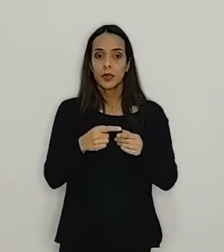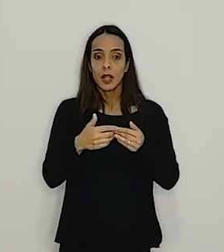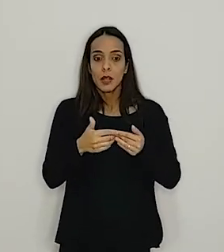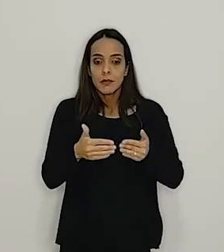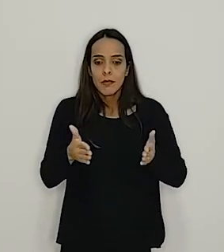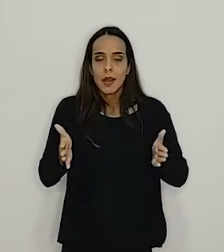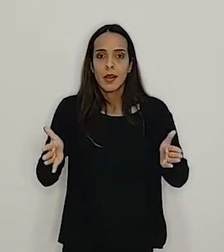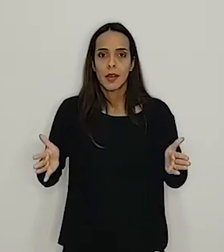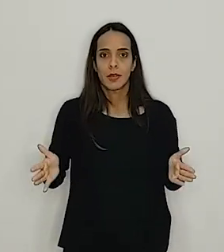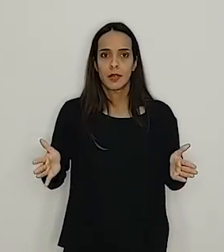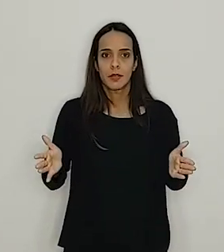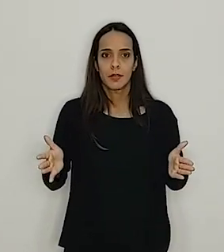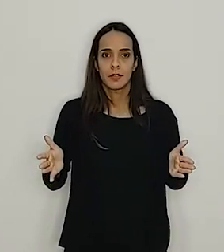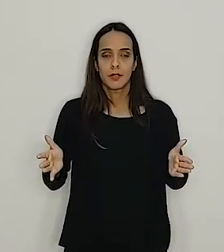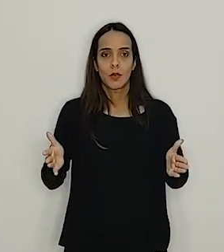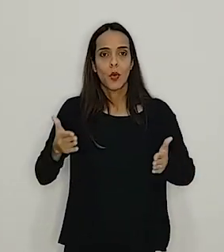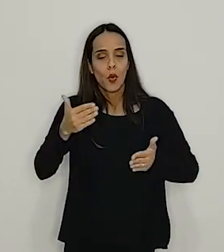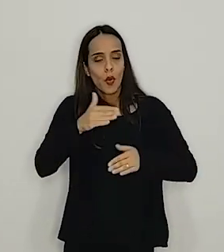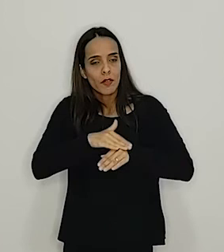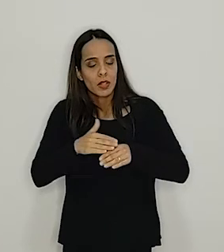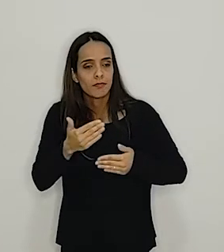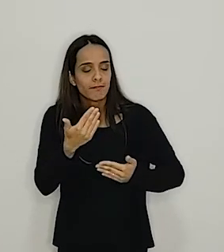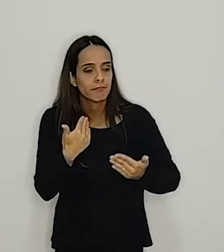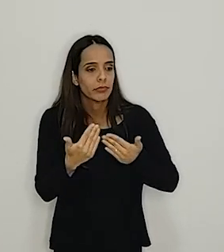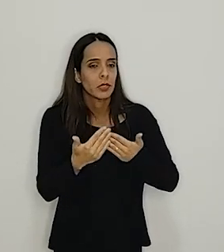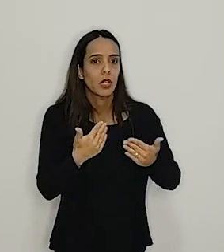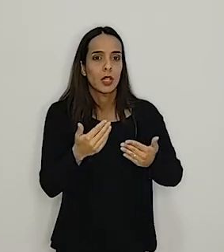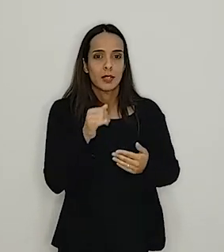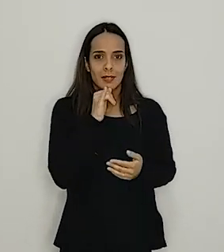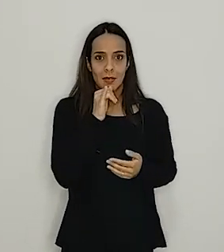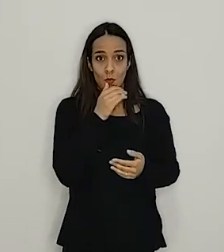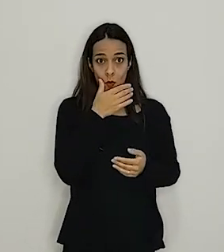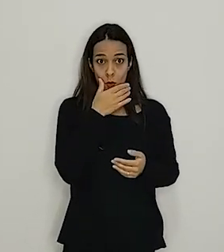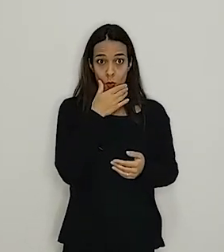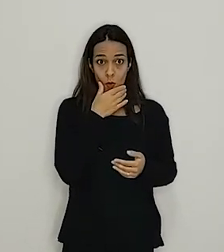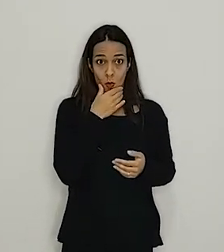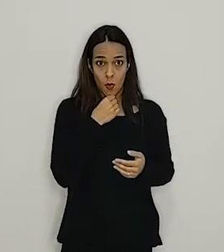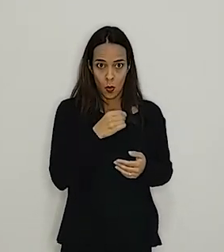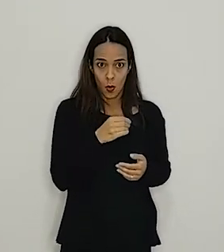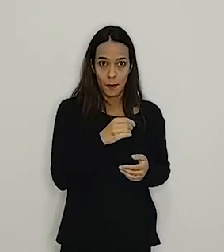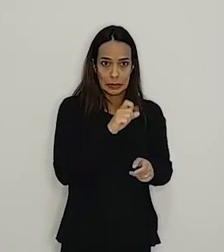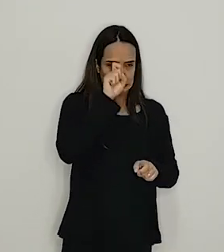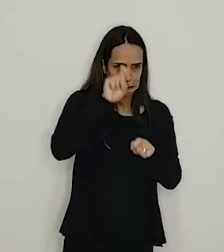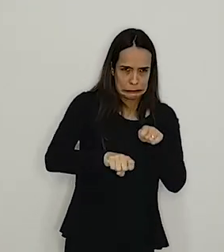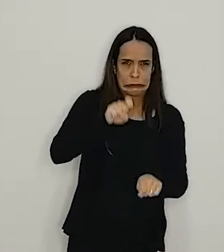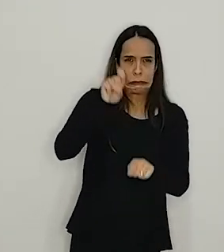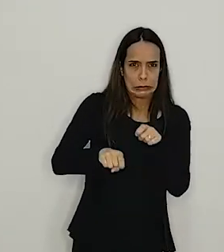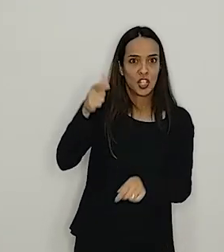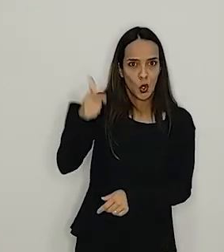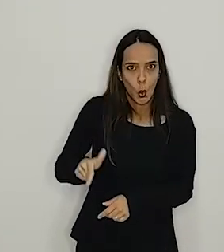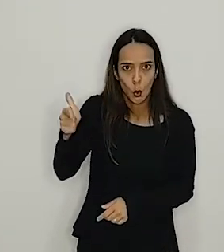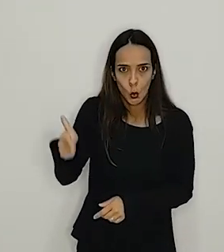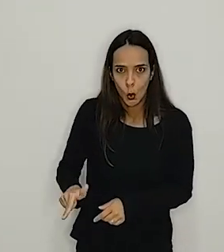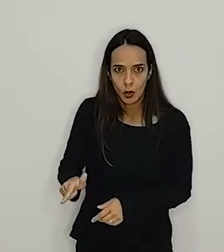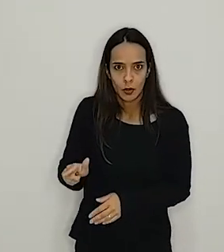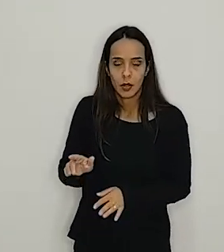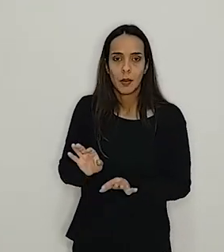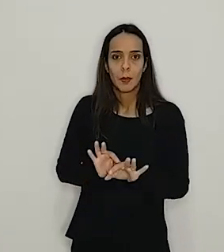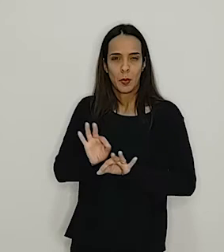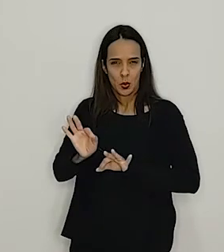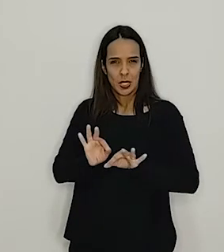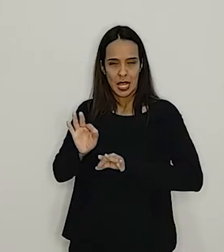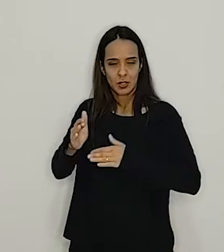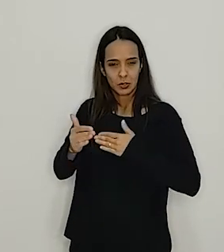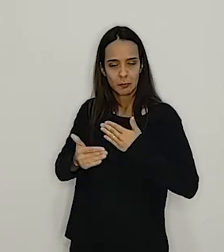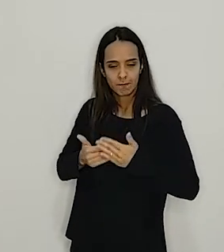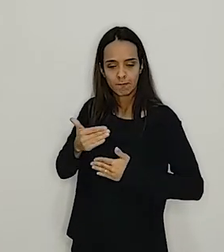os números mostram que a taxa de reincidência hoje de abusos desses homens que passam por esse processo todo